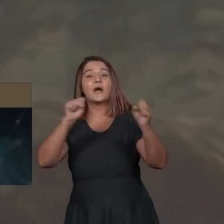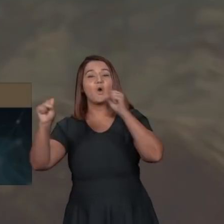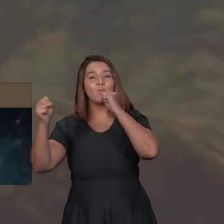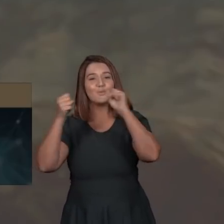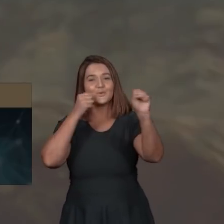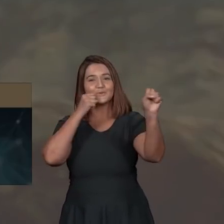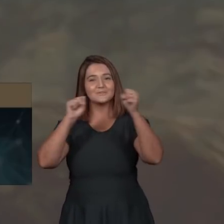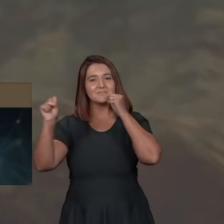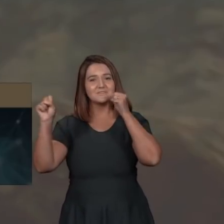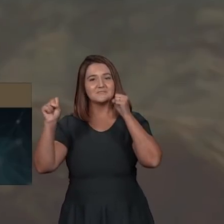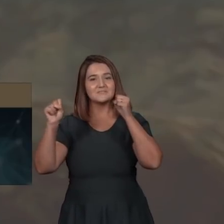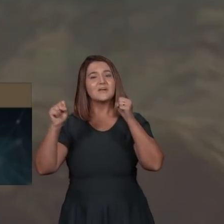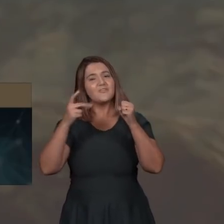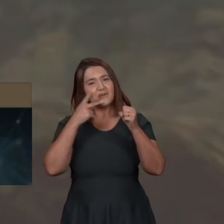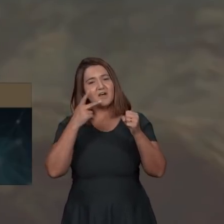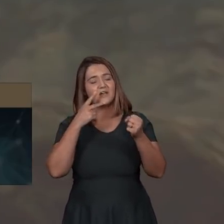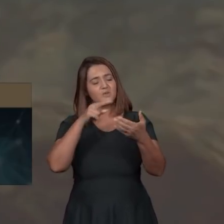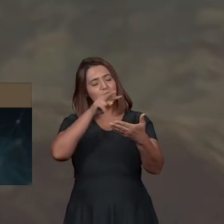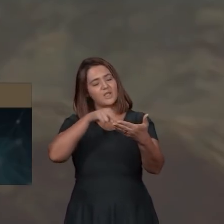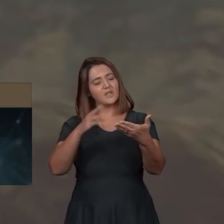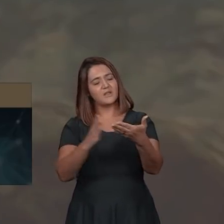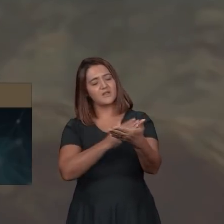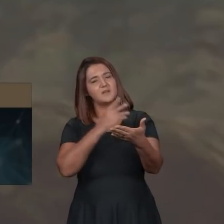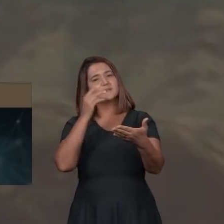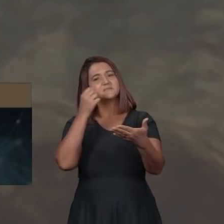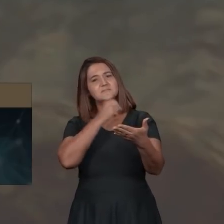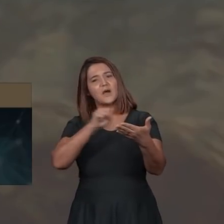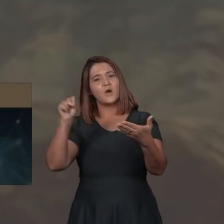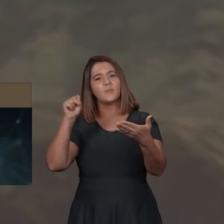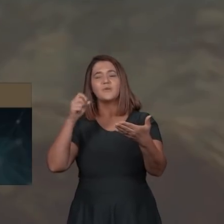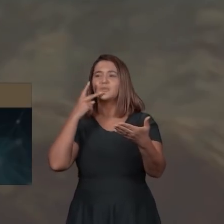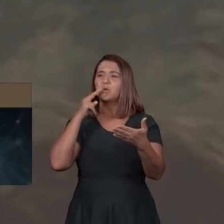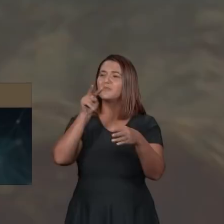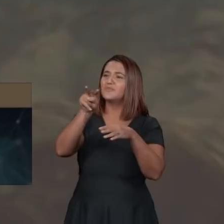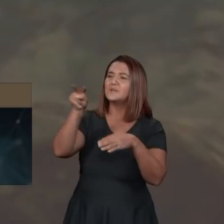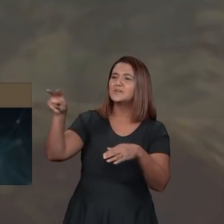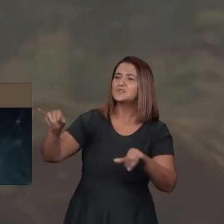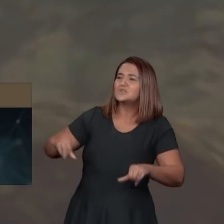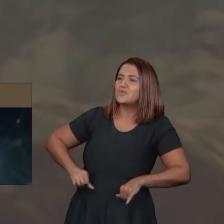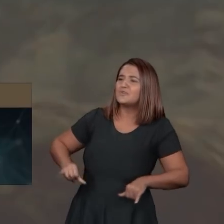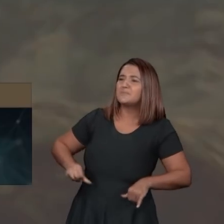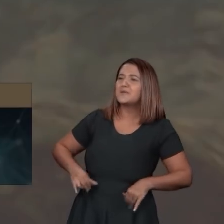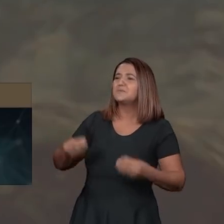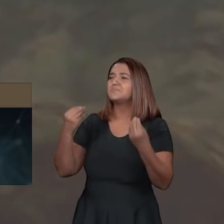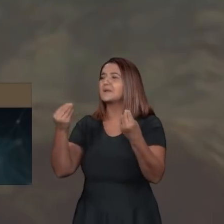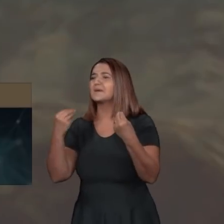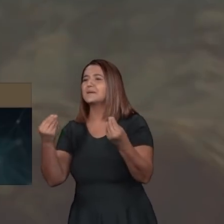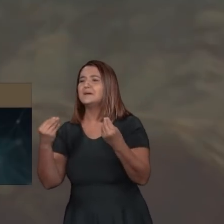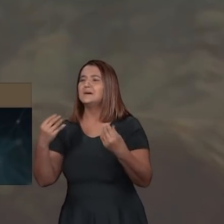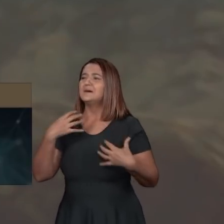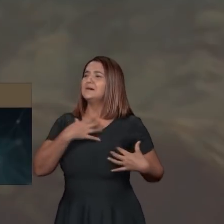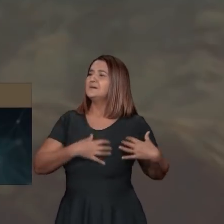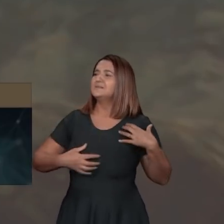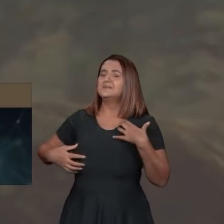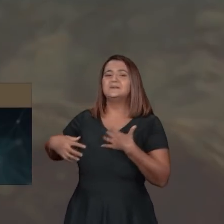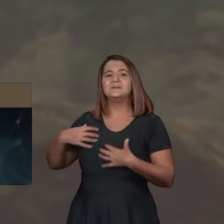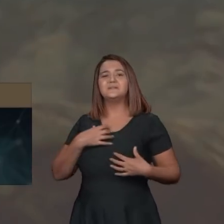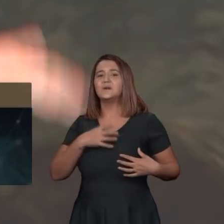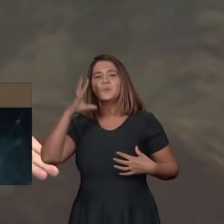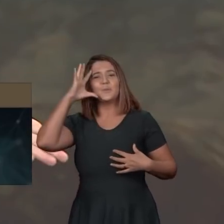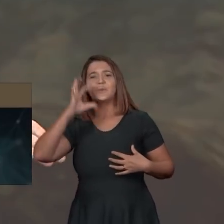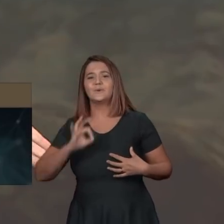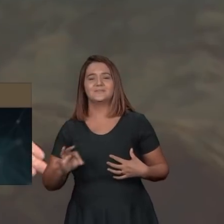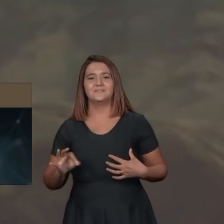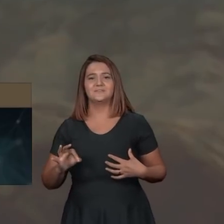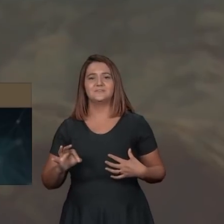para contemplar e tentar imaginar o porquê do sofrimento, achei muito pesada a tarefa para mim. Irmãos, houve muitas vezes, como